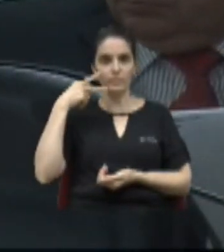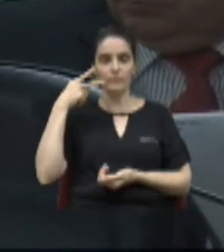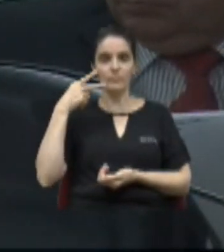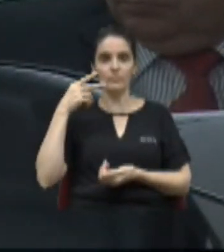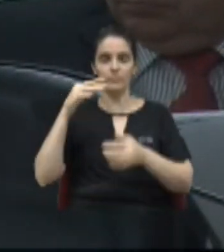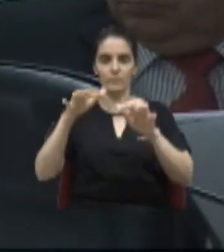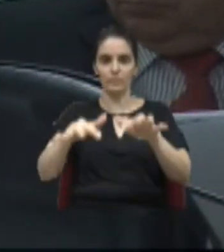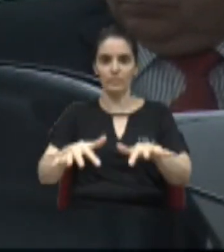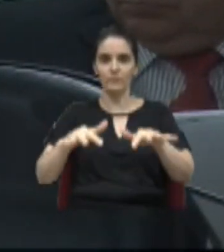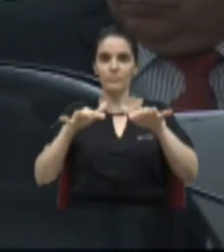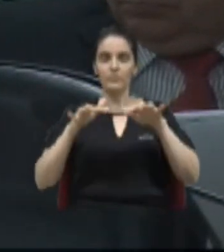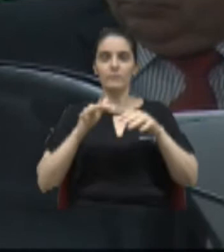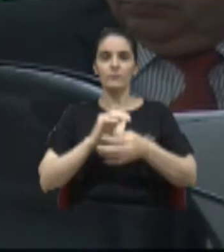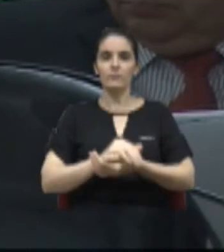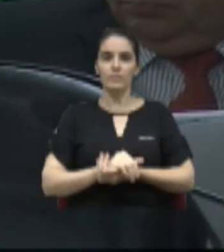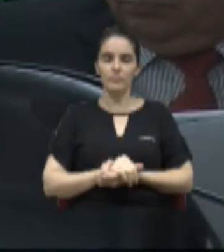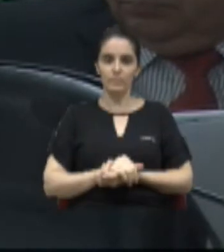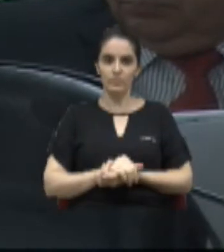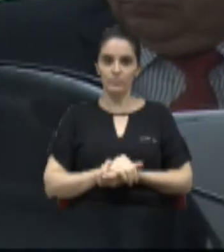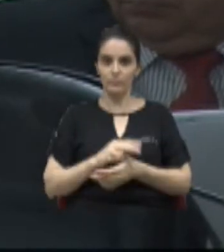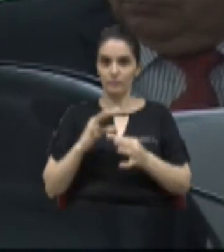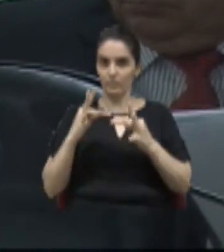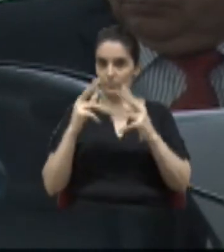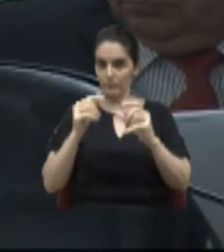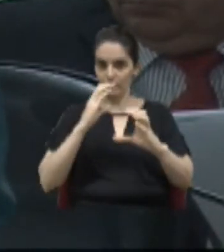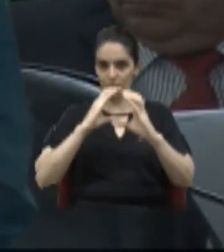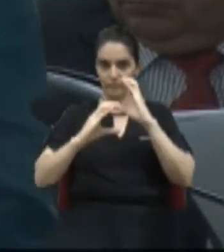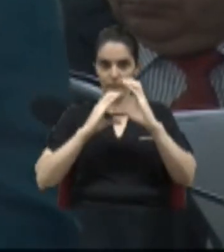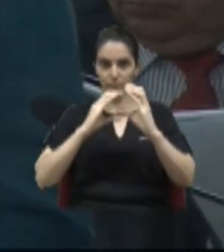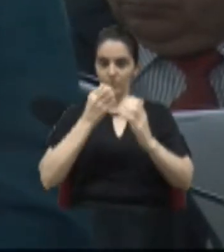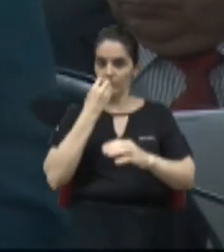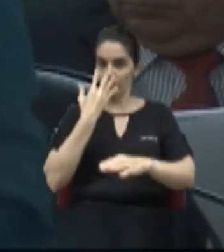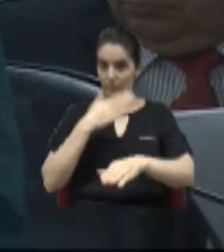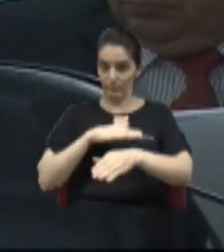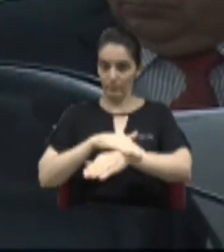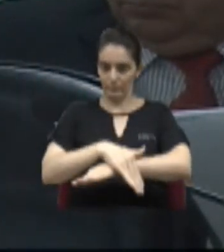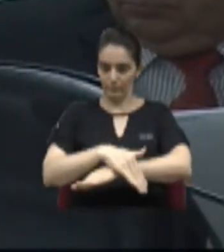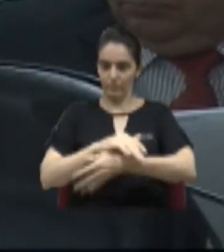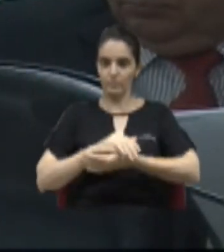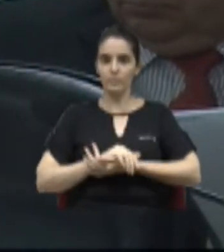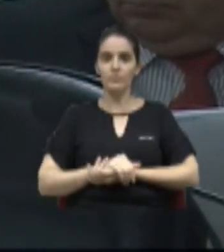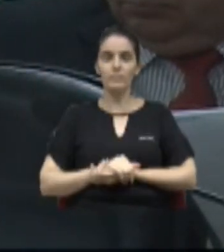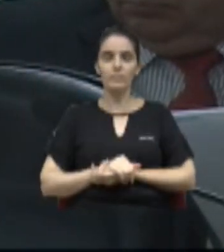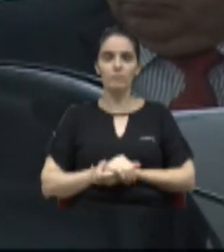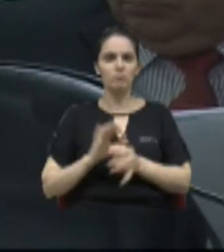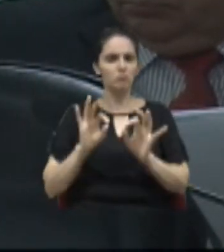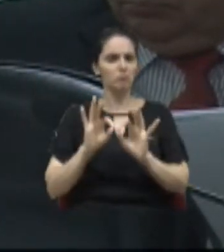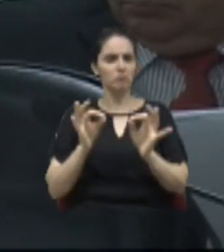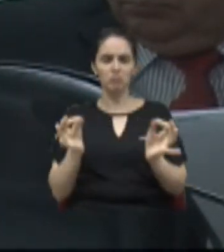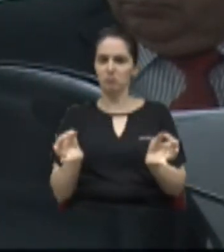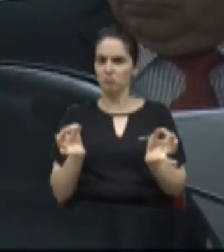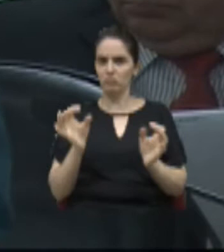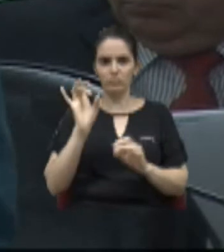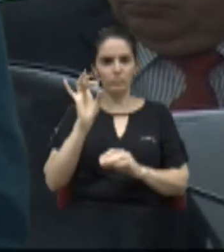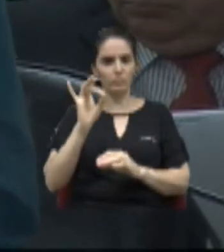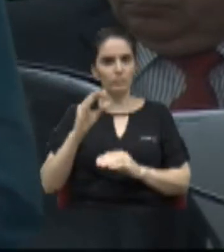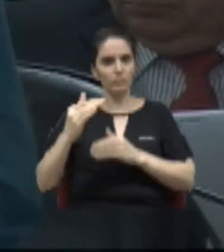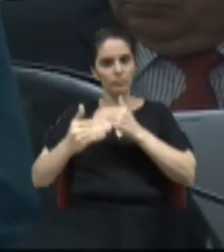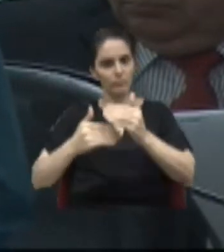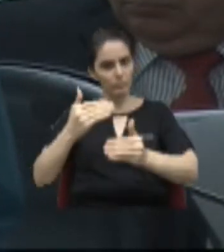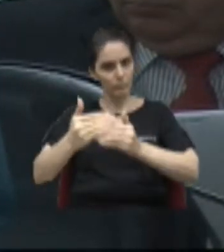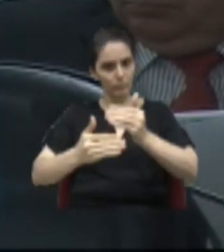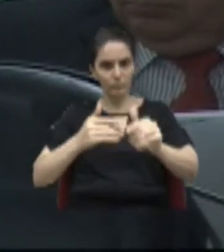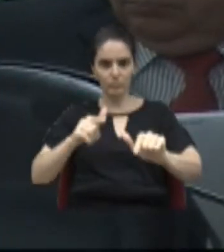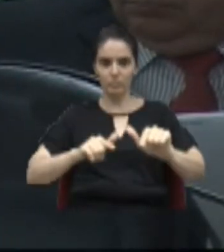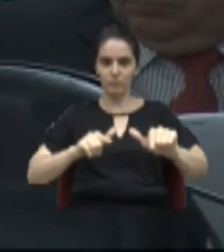público presente e a todos os meios de comunicação, boa noite. É simples, o projeto é só para dar continuidade ao